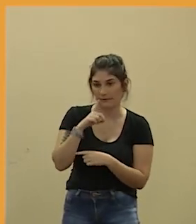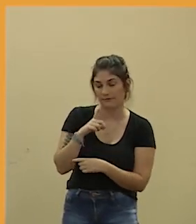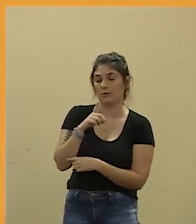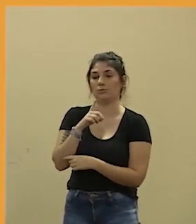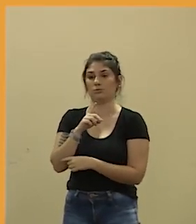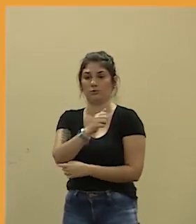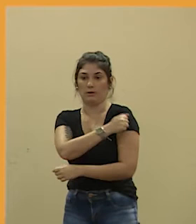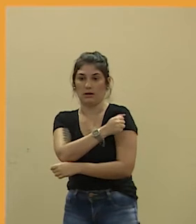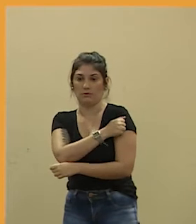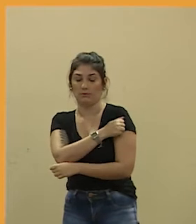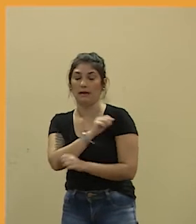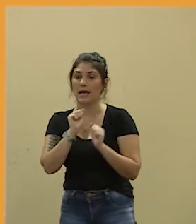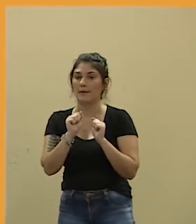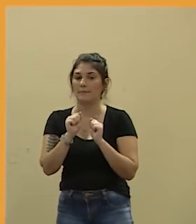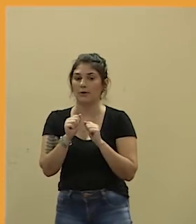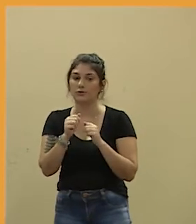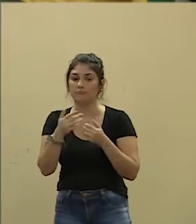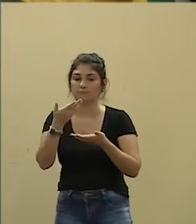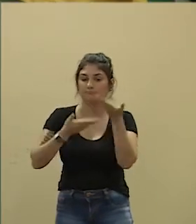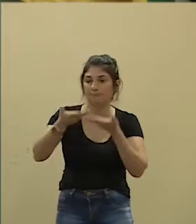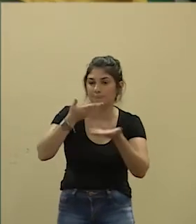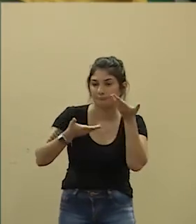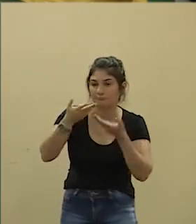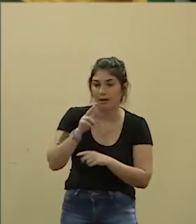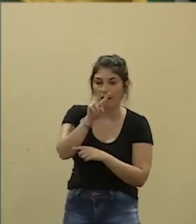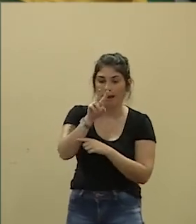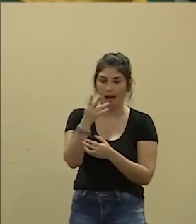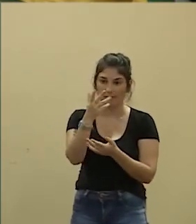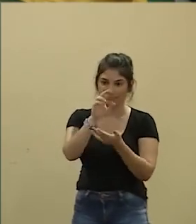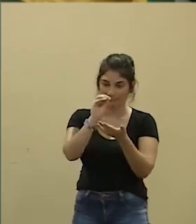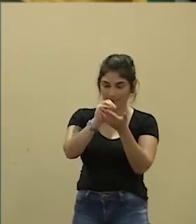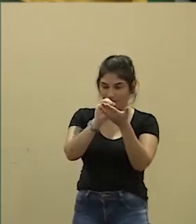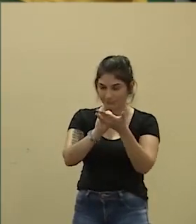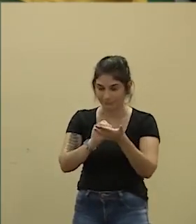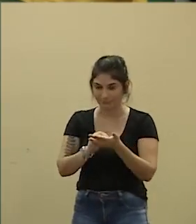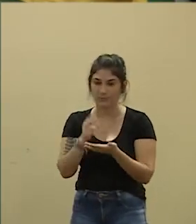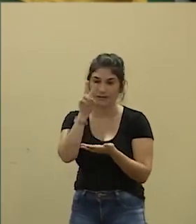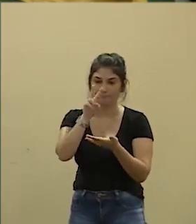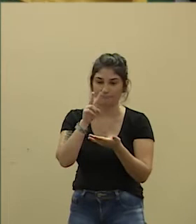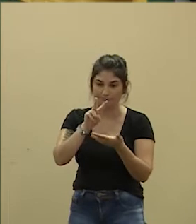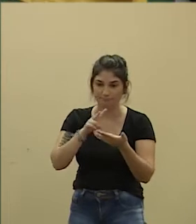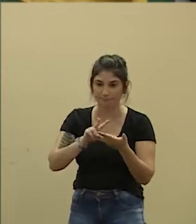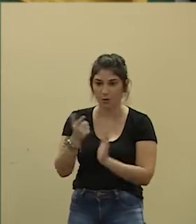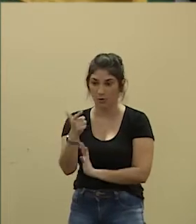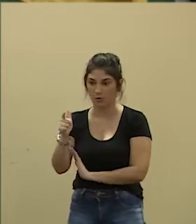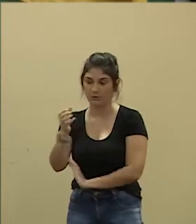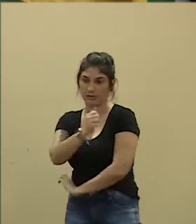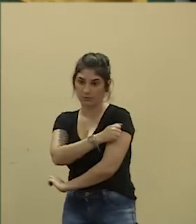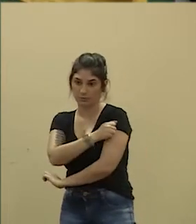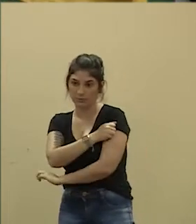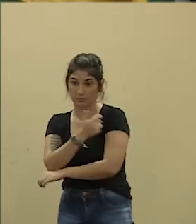quem é aquele que fez um comentário interessante o estranho aqui a gente já começa a ver um uso que não é explorado né gente